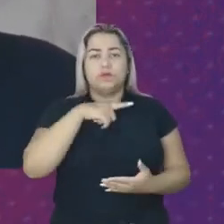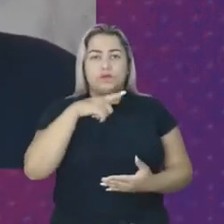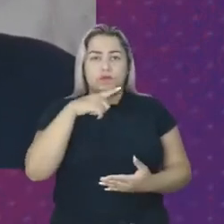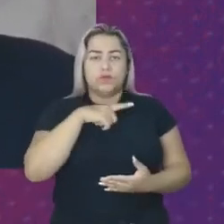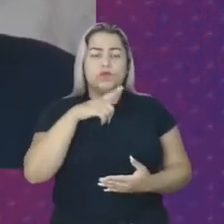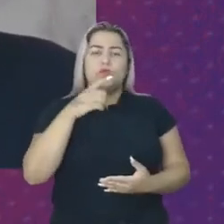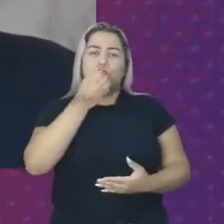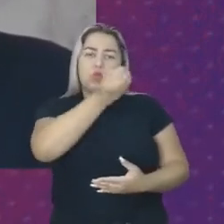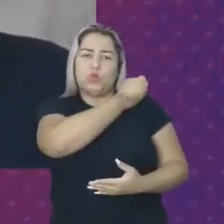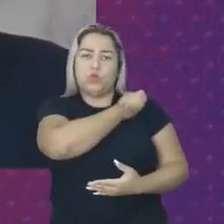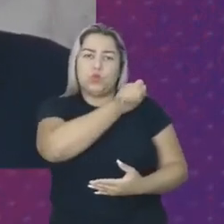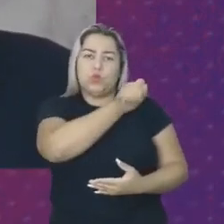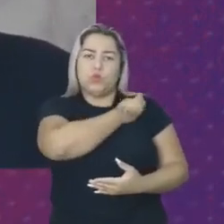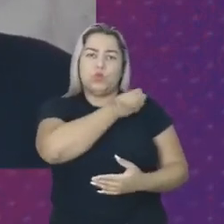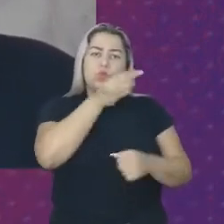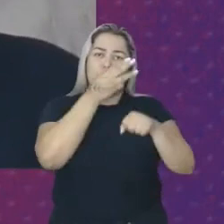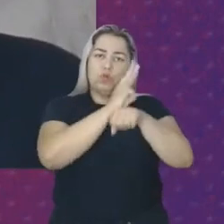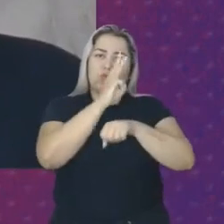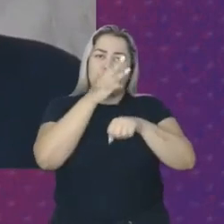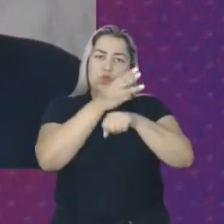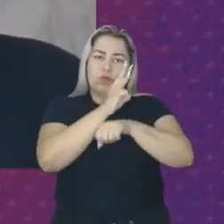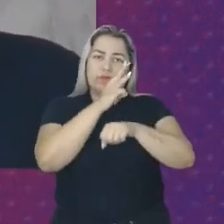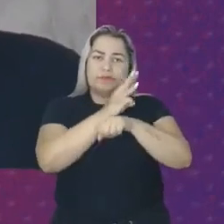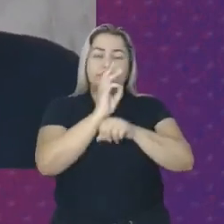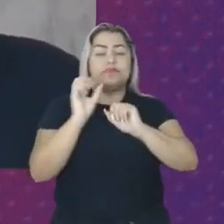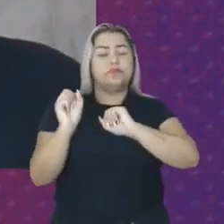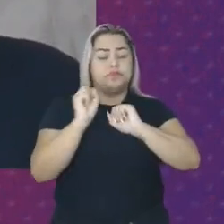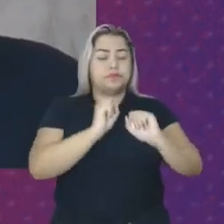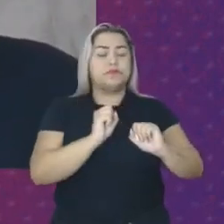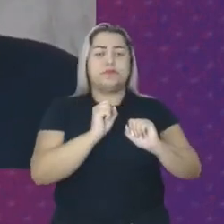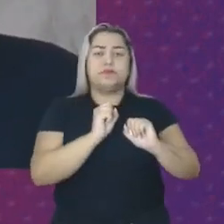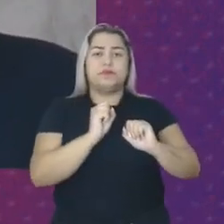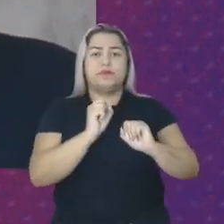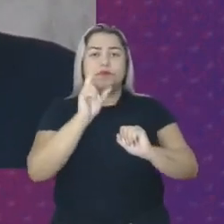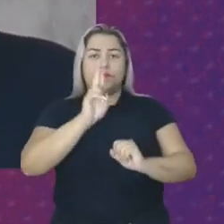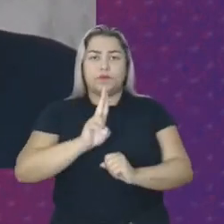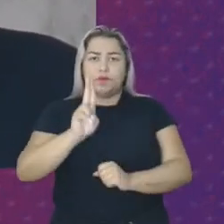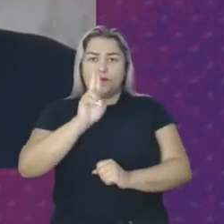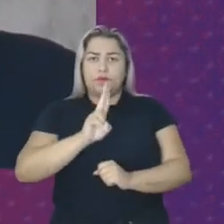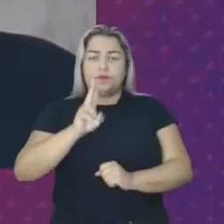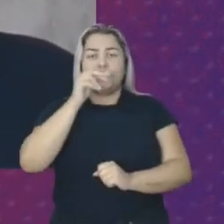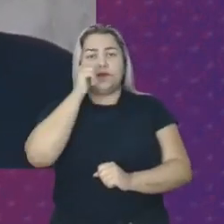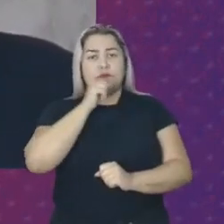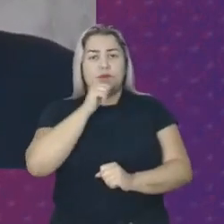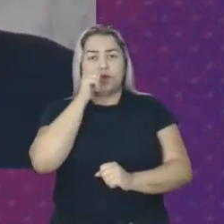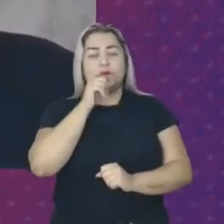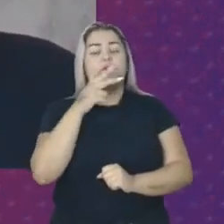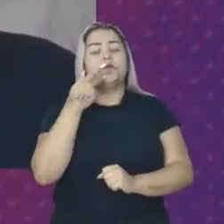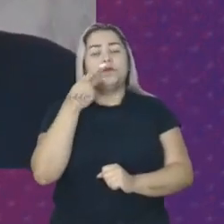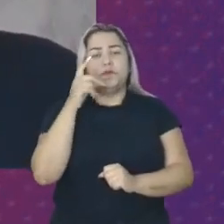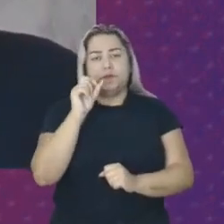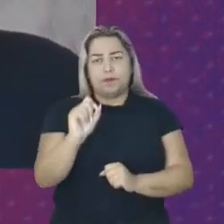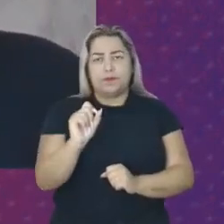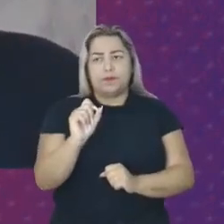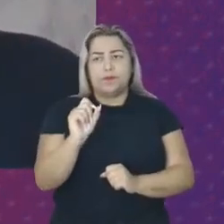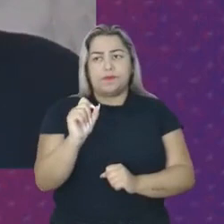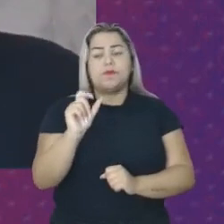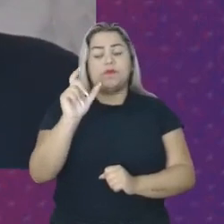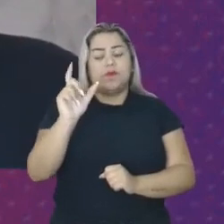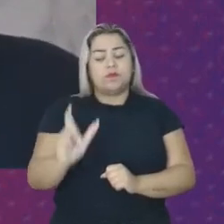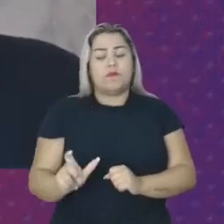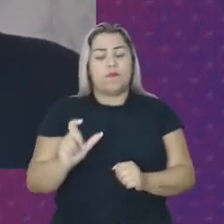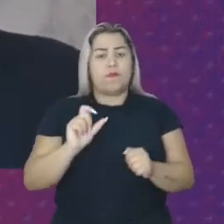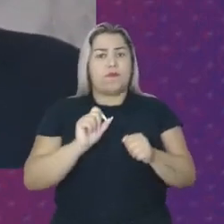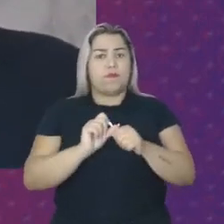um número do WhatsApp que pode ser acionado pelas mulheres para que elas façam